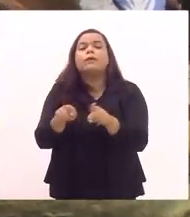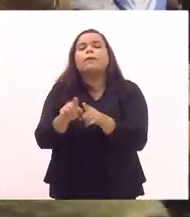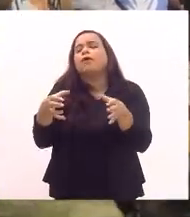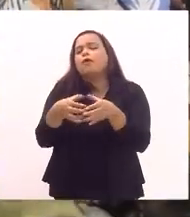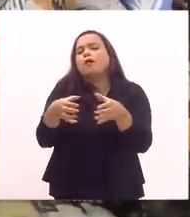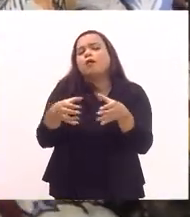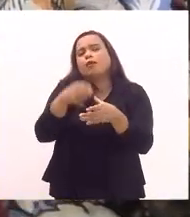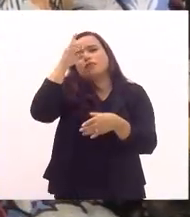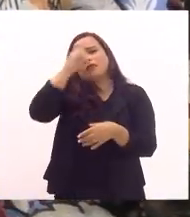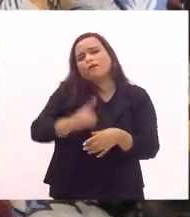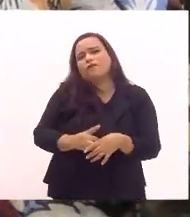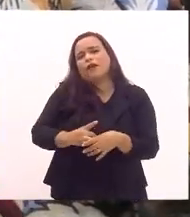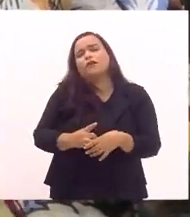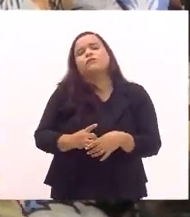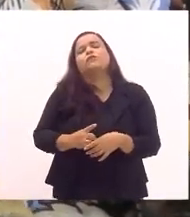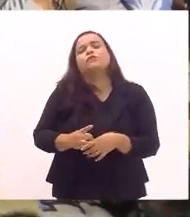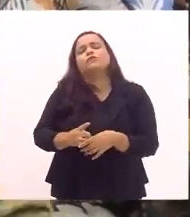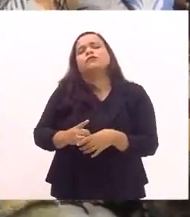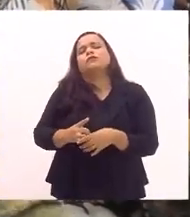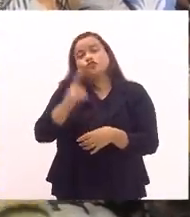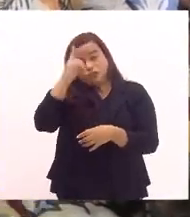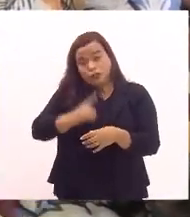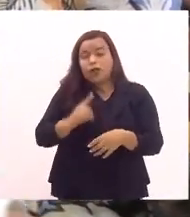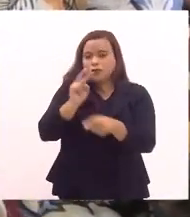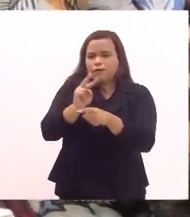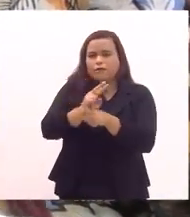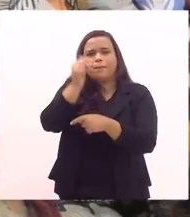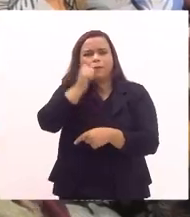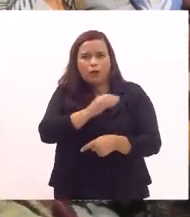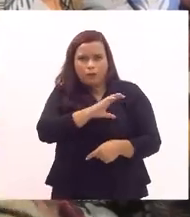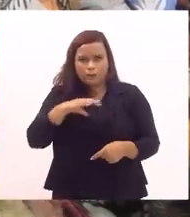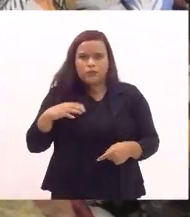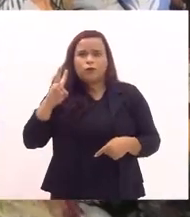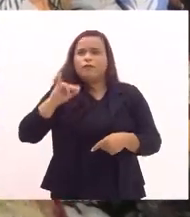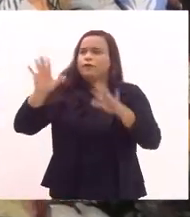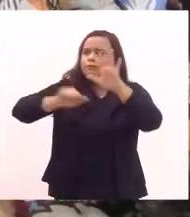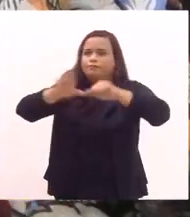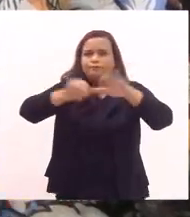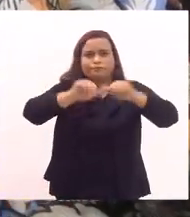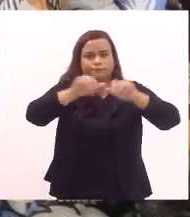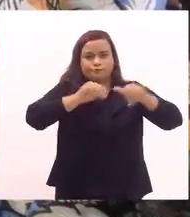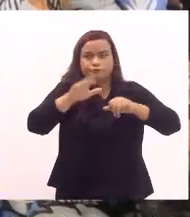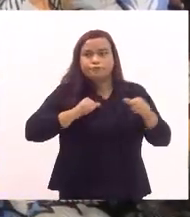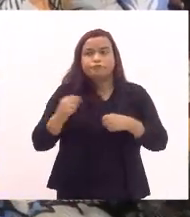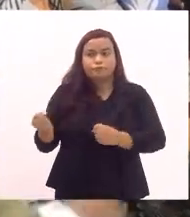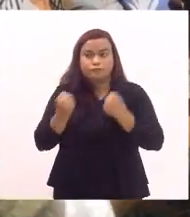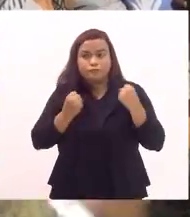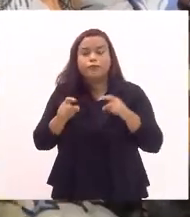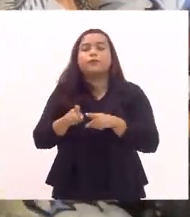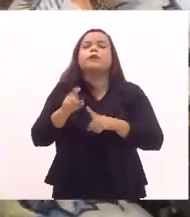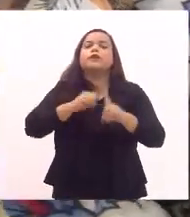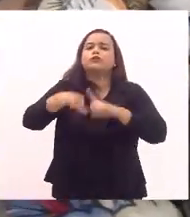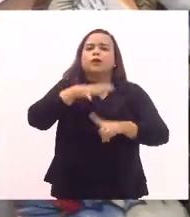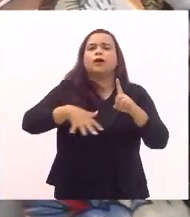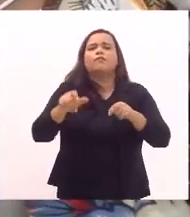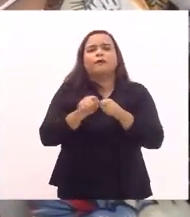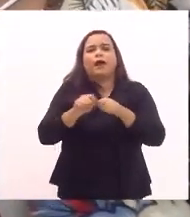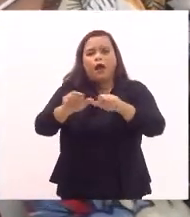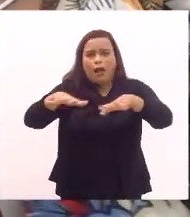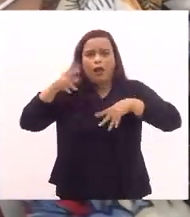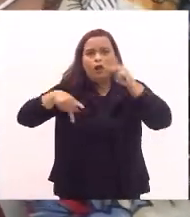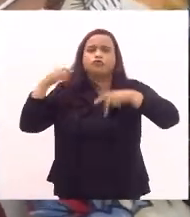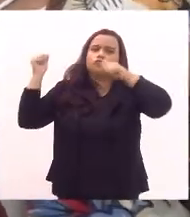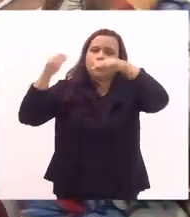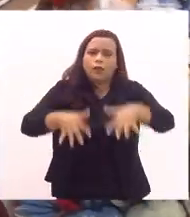dos direitos da mulher também aprovar e convocar as autoridades do poder público EA sociedade civil para uma audiência pública